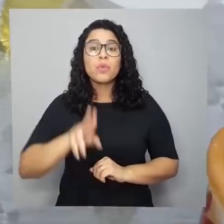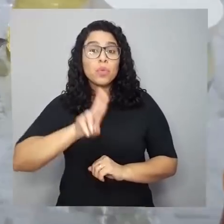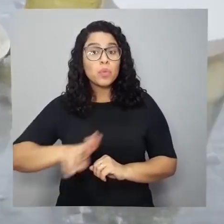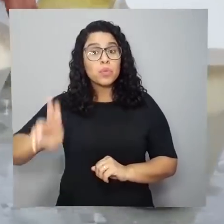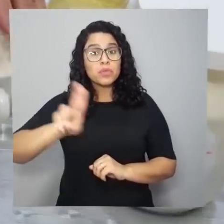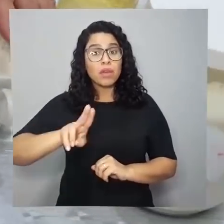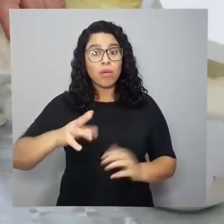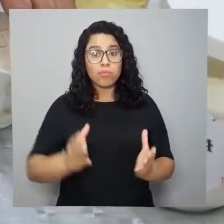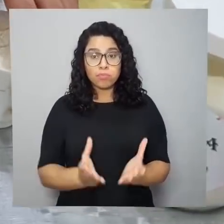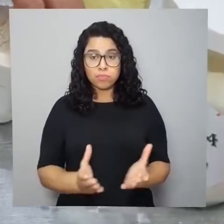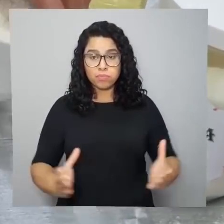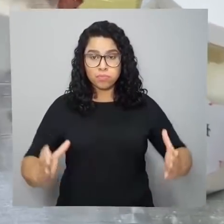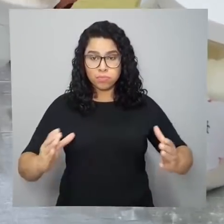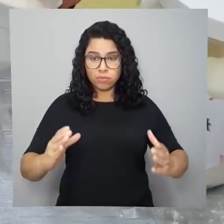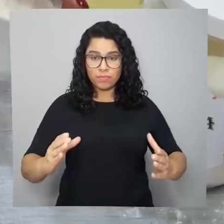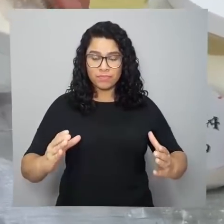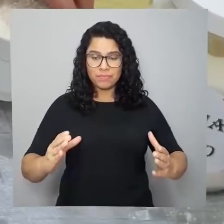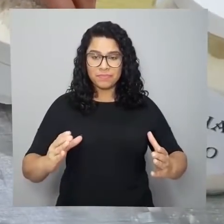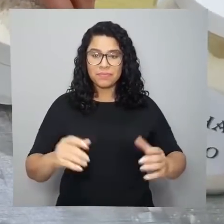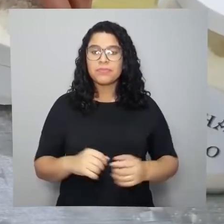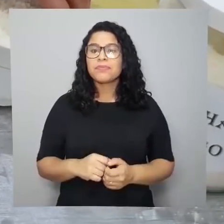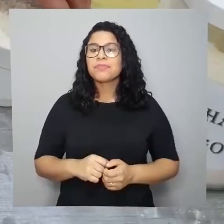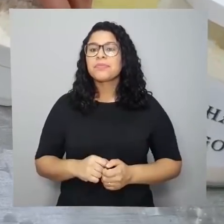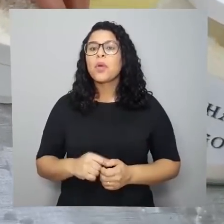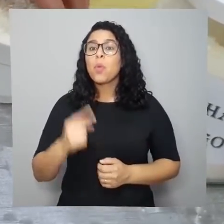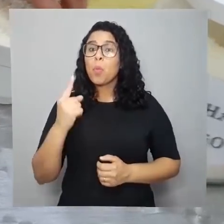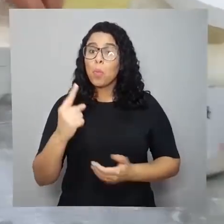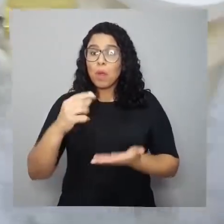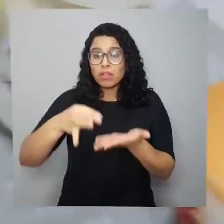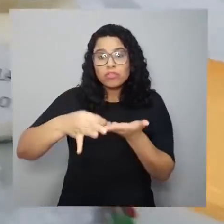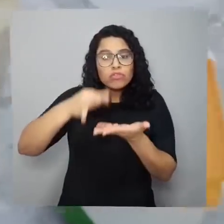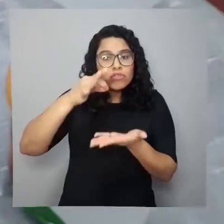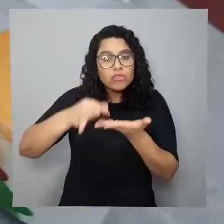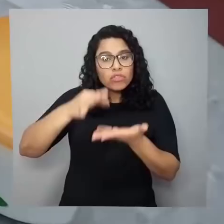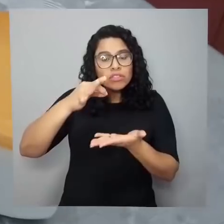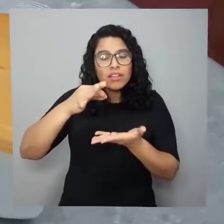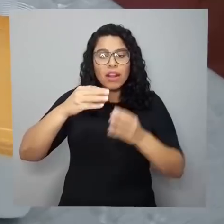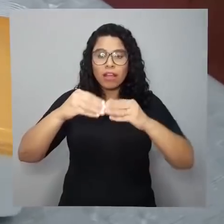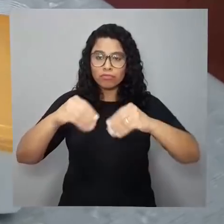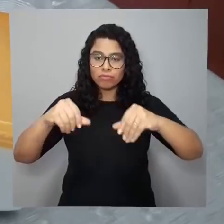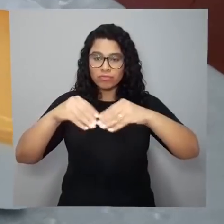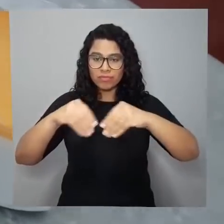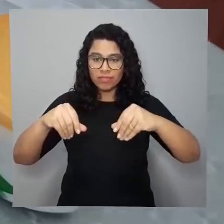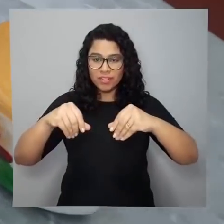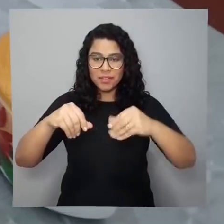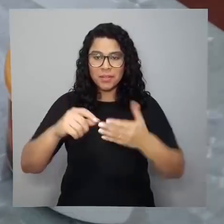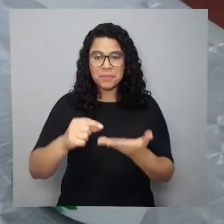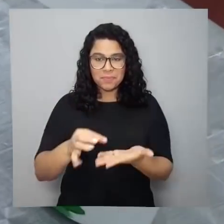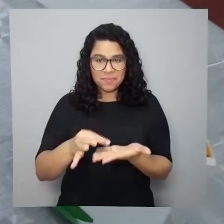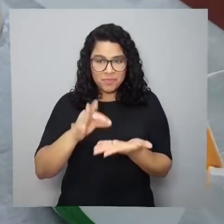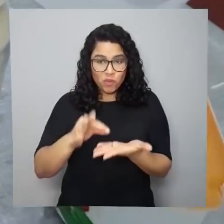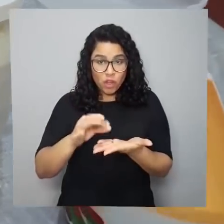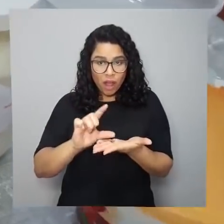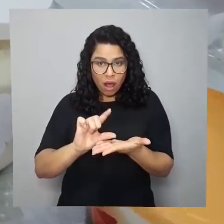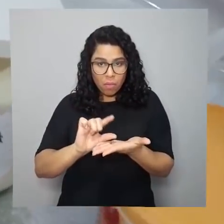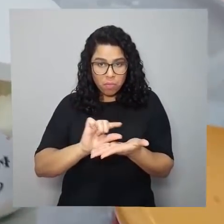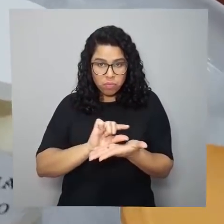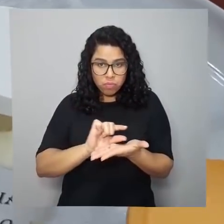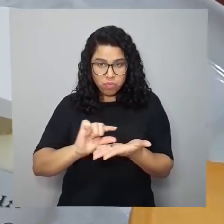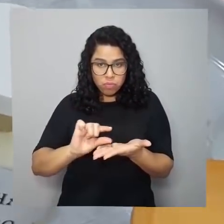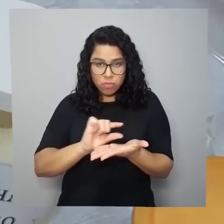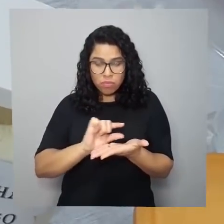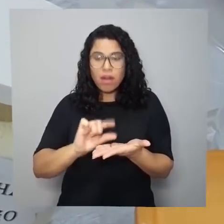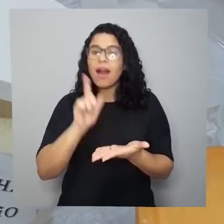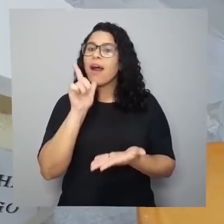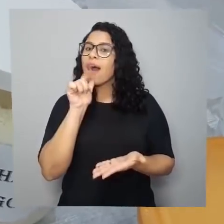nossa massa, uma xícara de farinha de trigo, um pouco menos de meia xícara